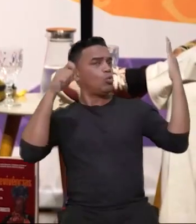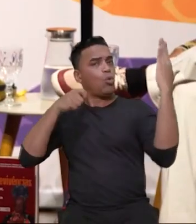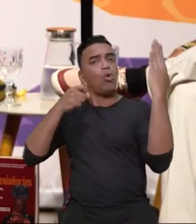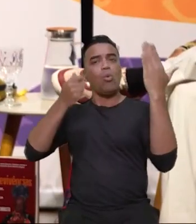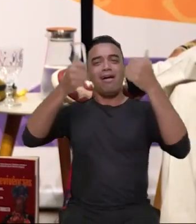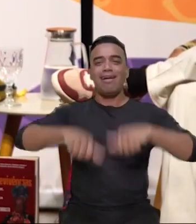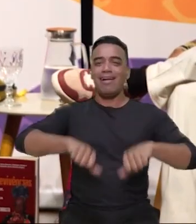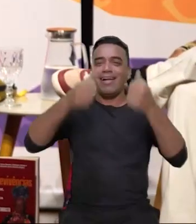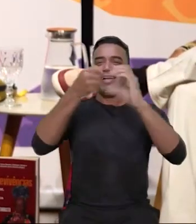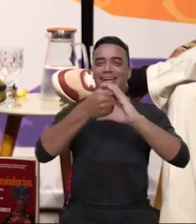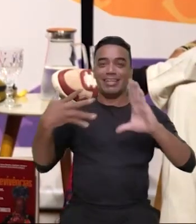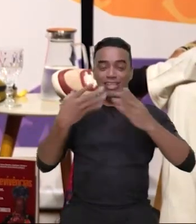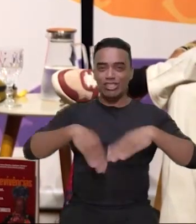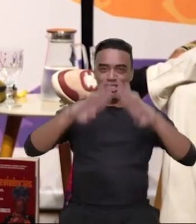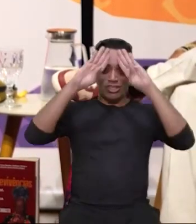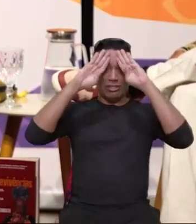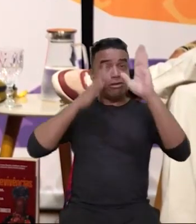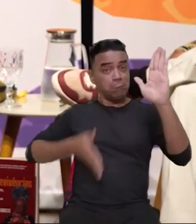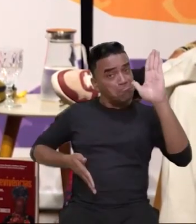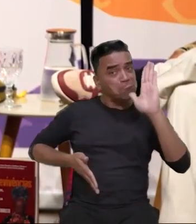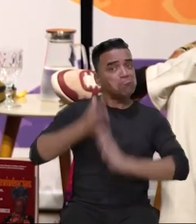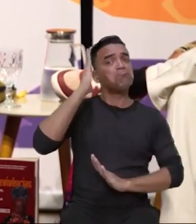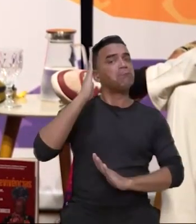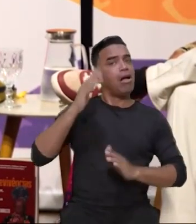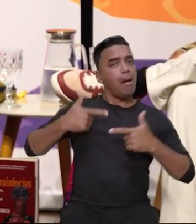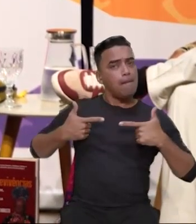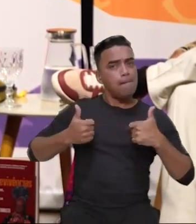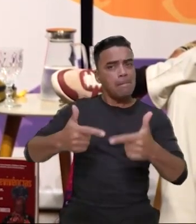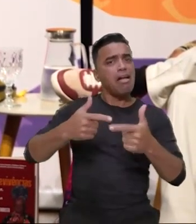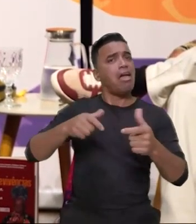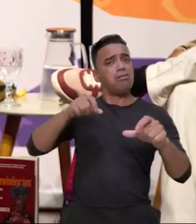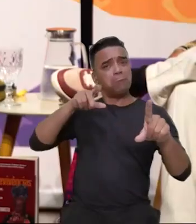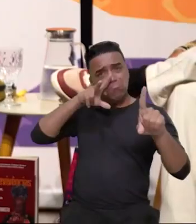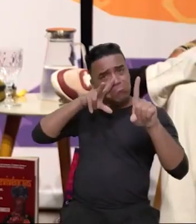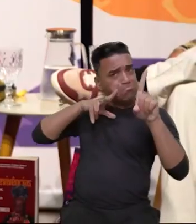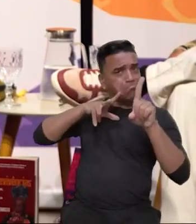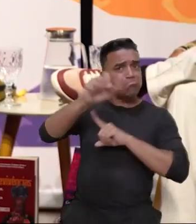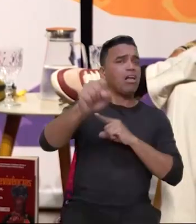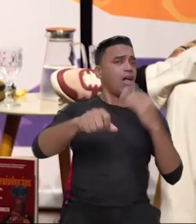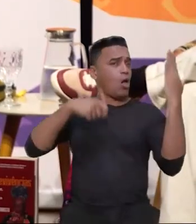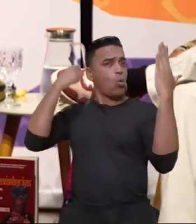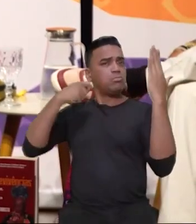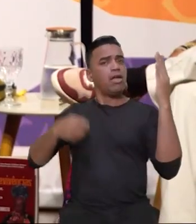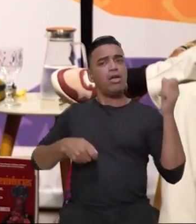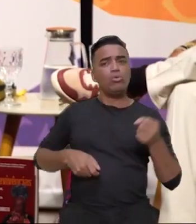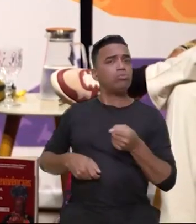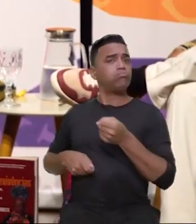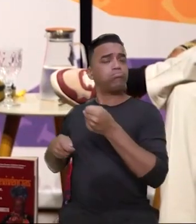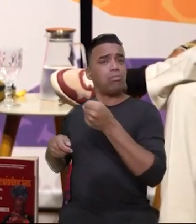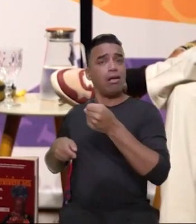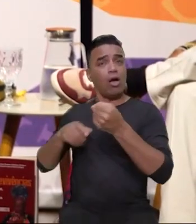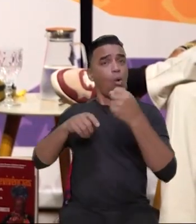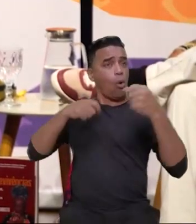Oxum que parte para a guerra, parte pelo ataque com o espelho dela. Então,